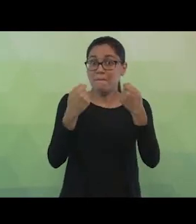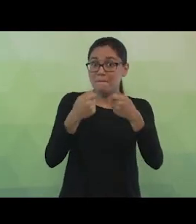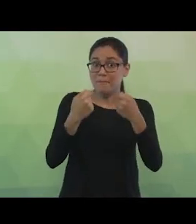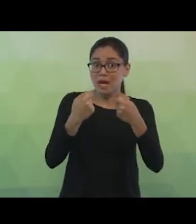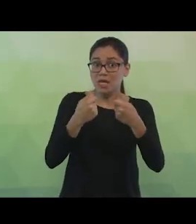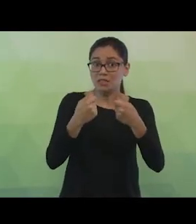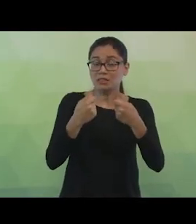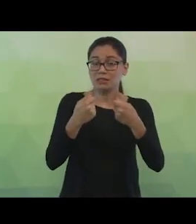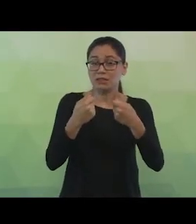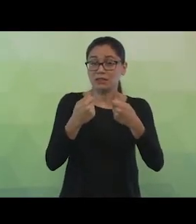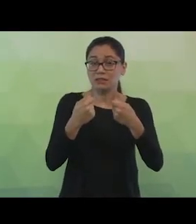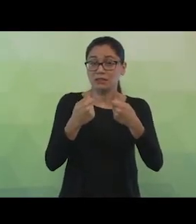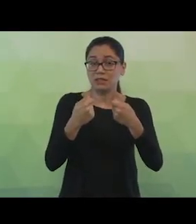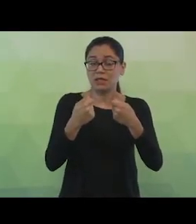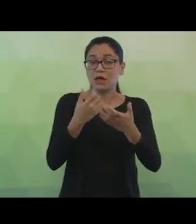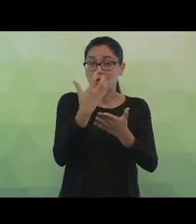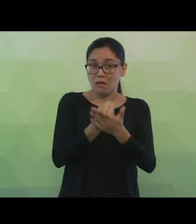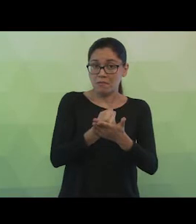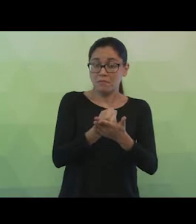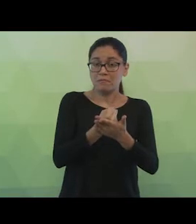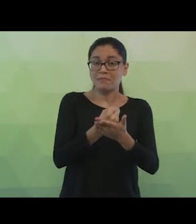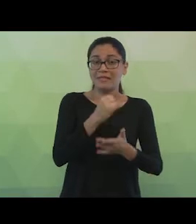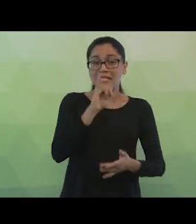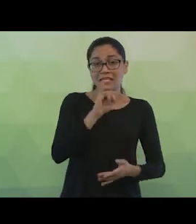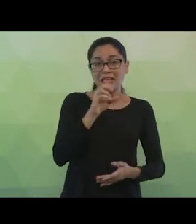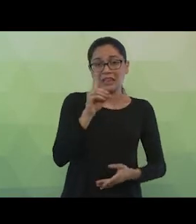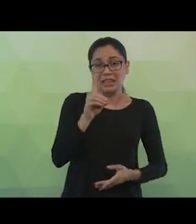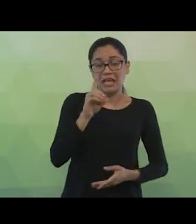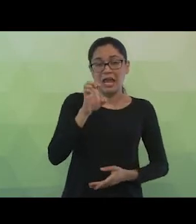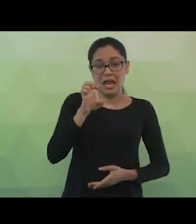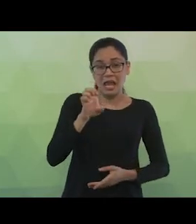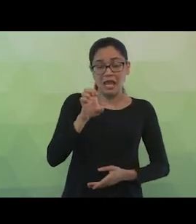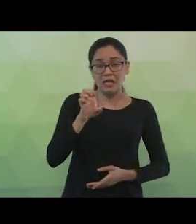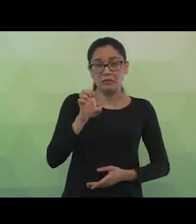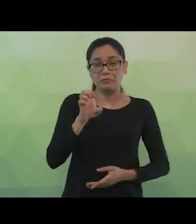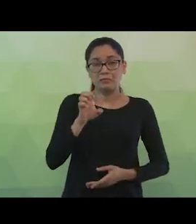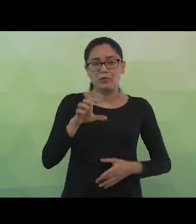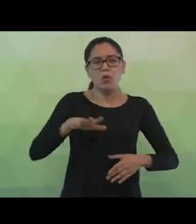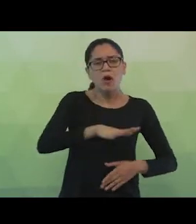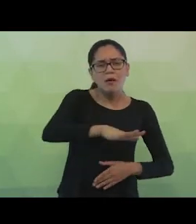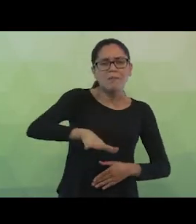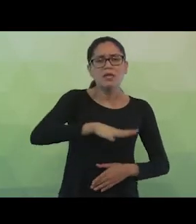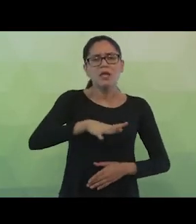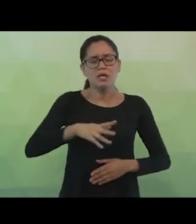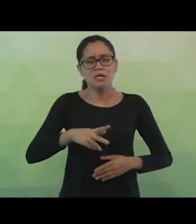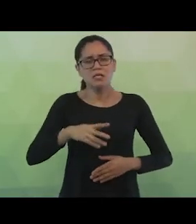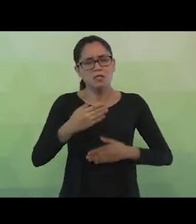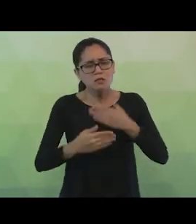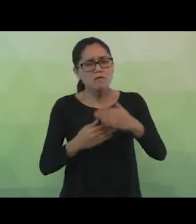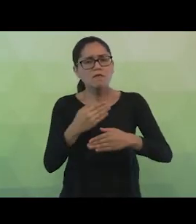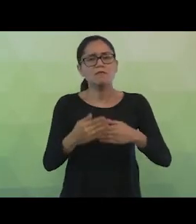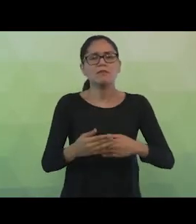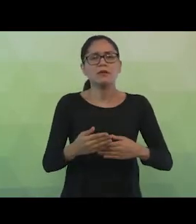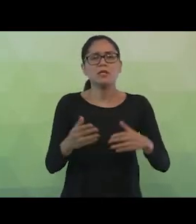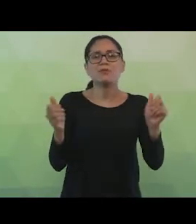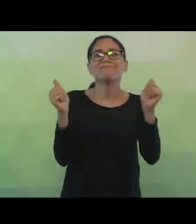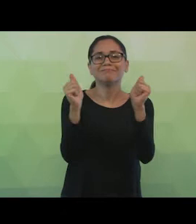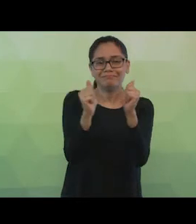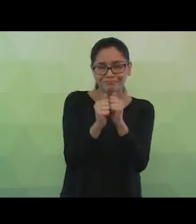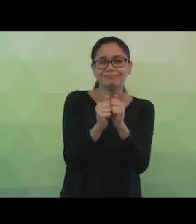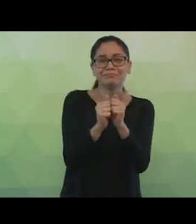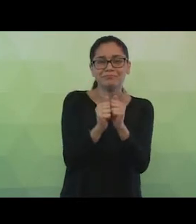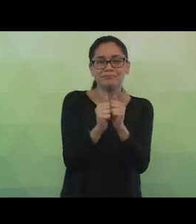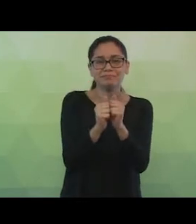Uma IDE nada mais é do que um ambiente de desenvolvimento integrado. E, para as nossas